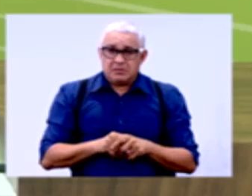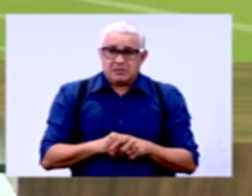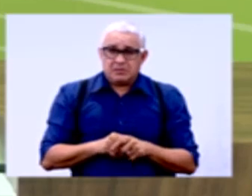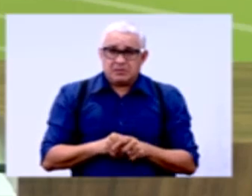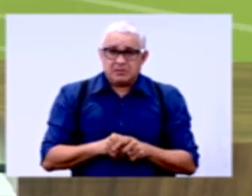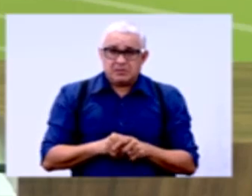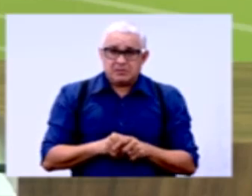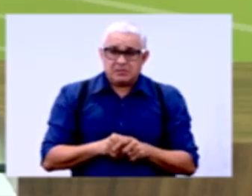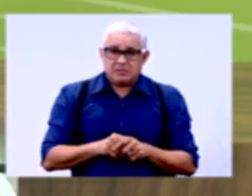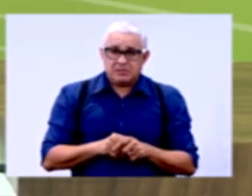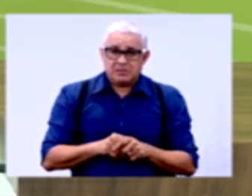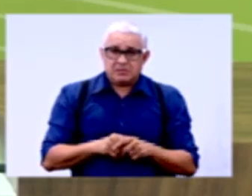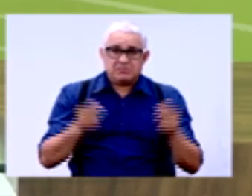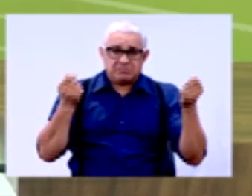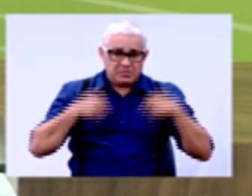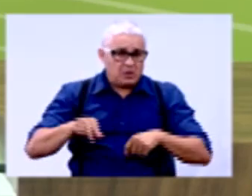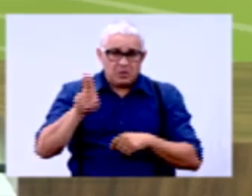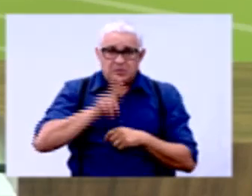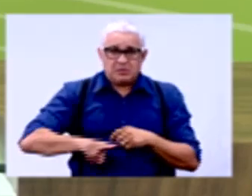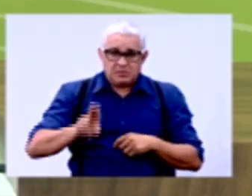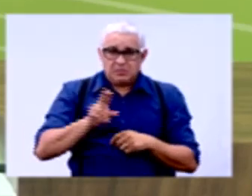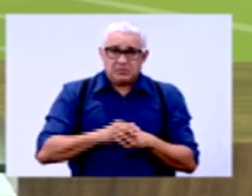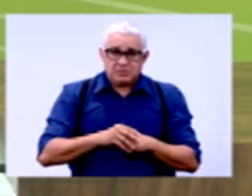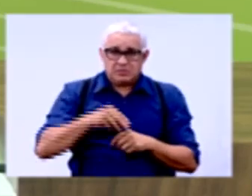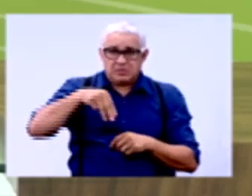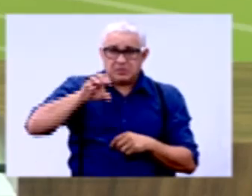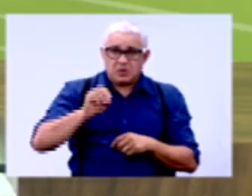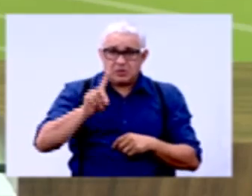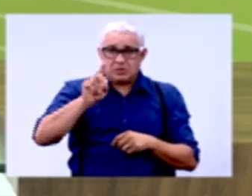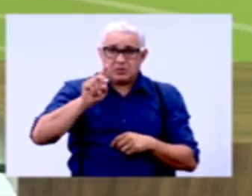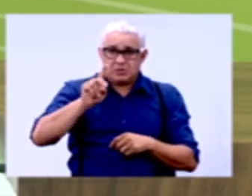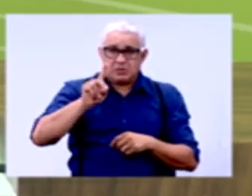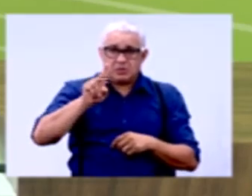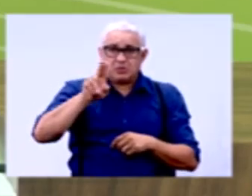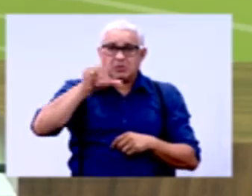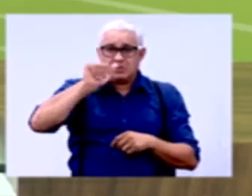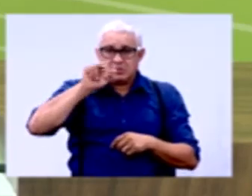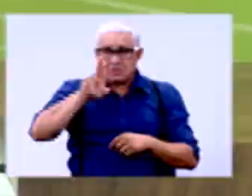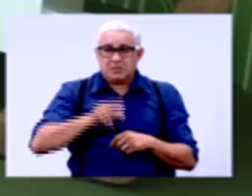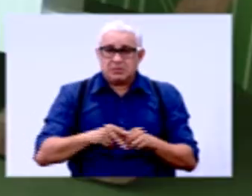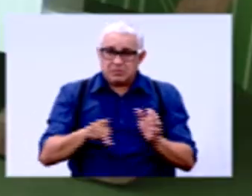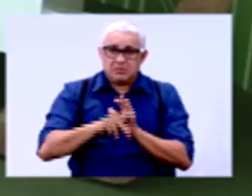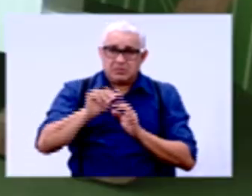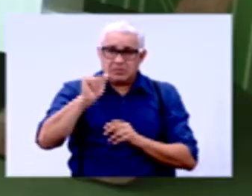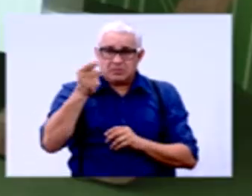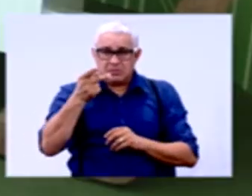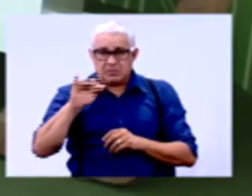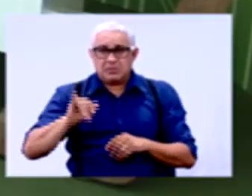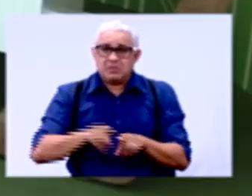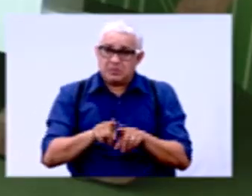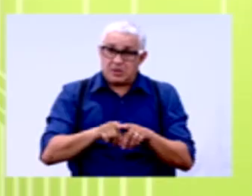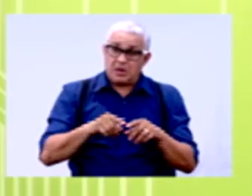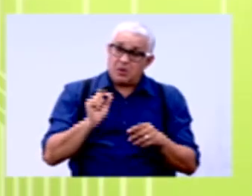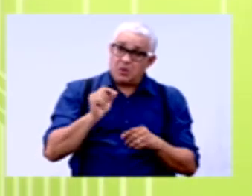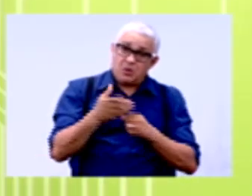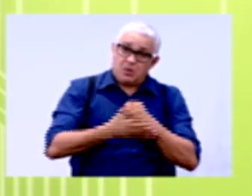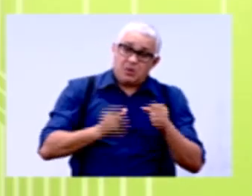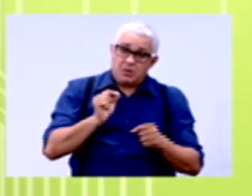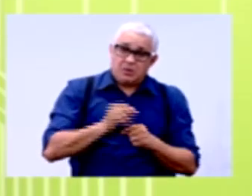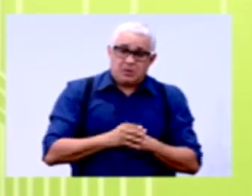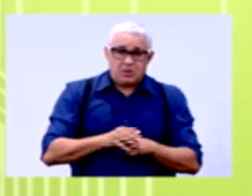estar utilizando recursos aí de modularização ou de APIs. Legal, professor. E basicamente isso